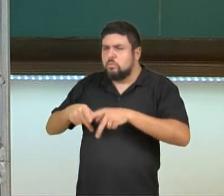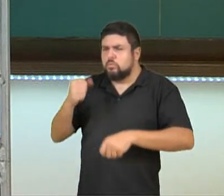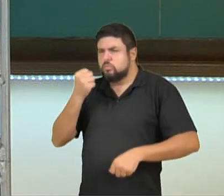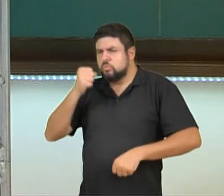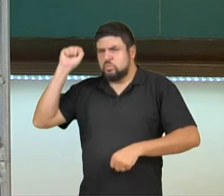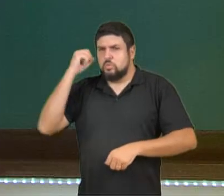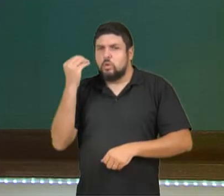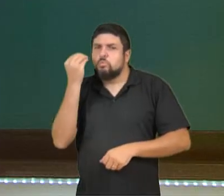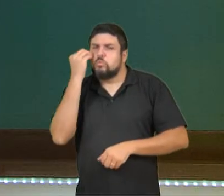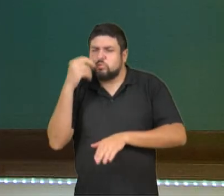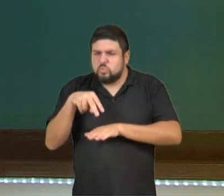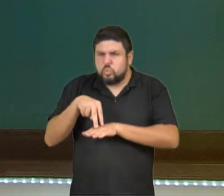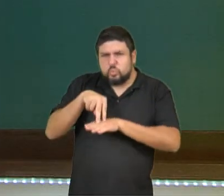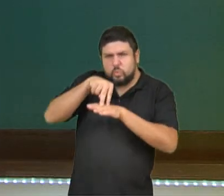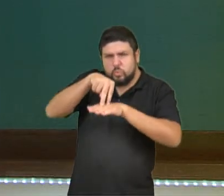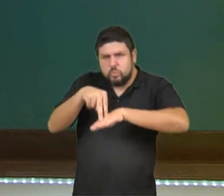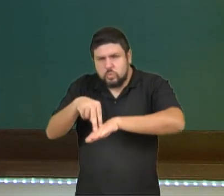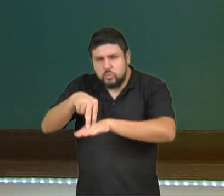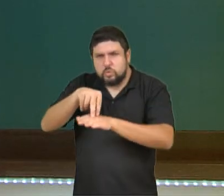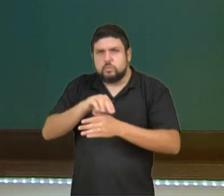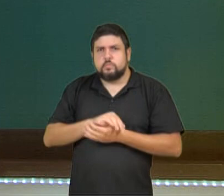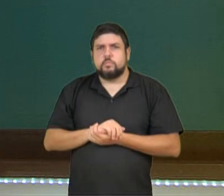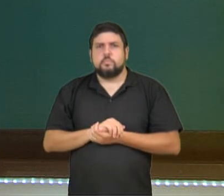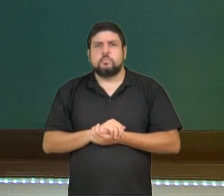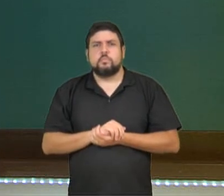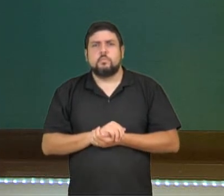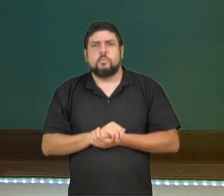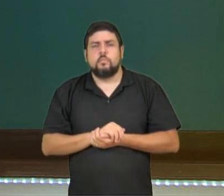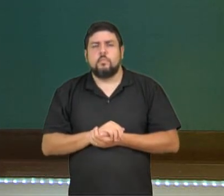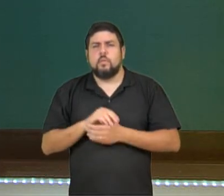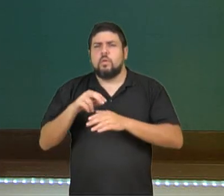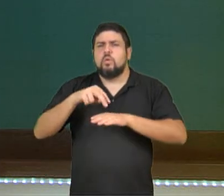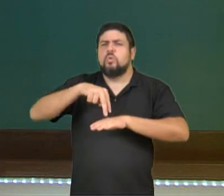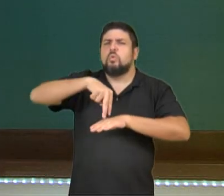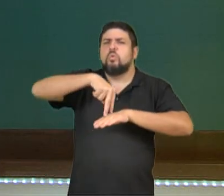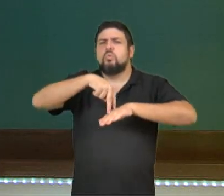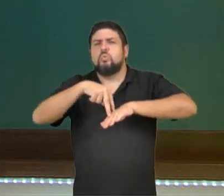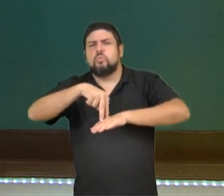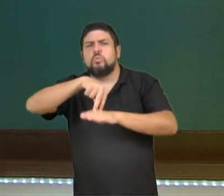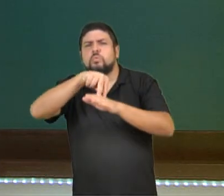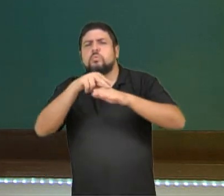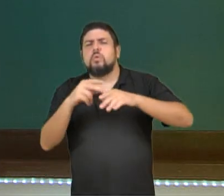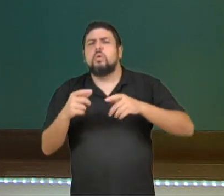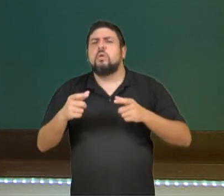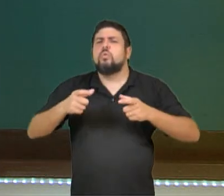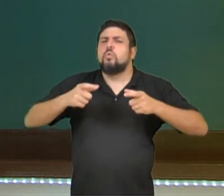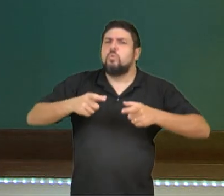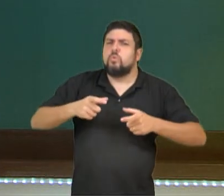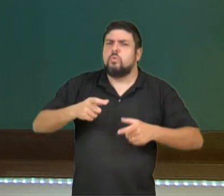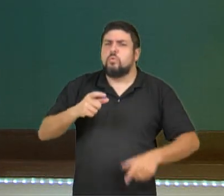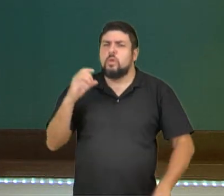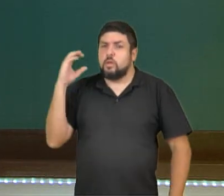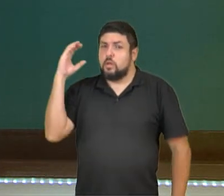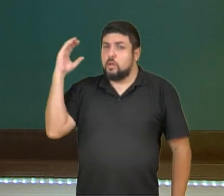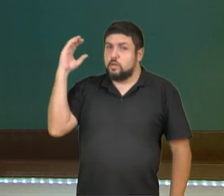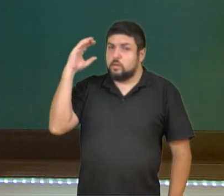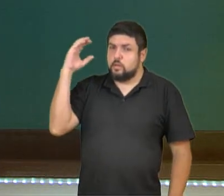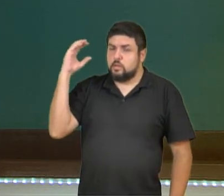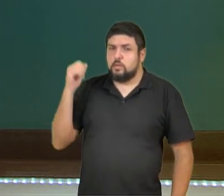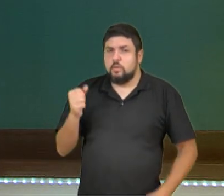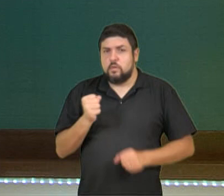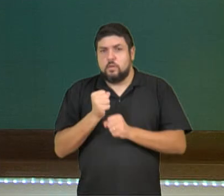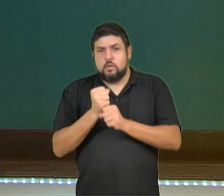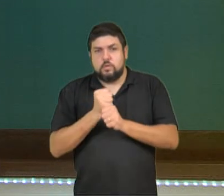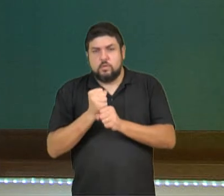surfar. E as raízes do surf surgiram na costa da Califórnia, em que teve, em 1948, em que